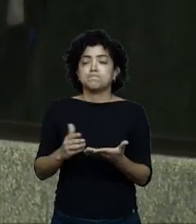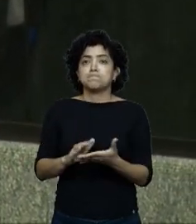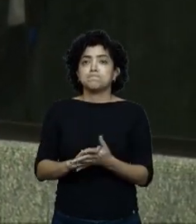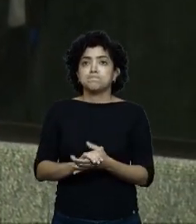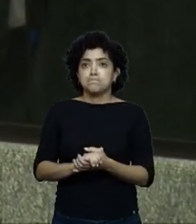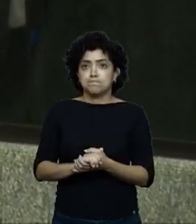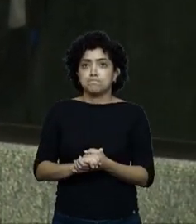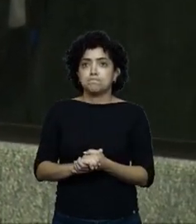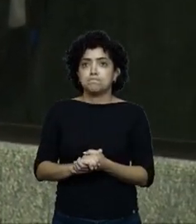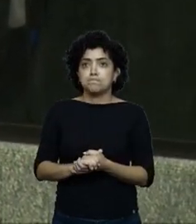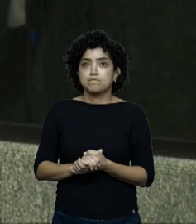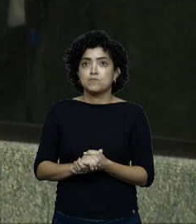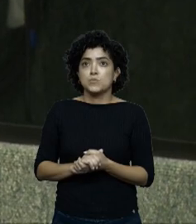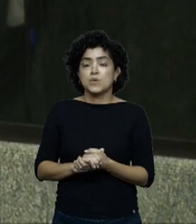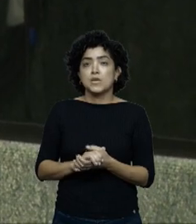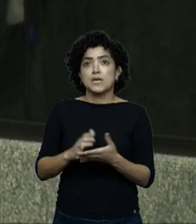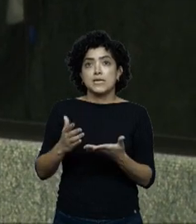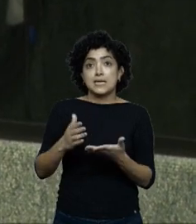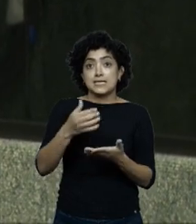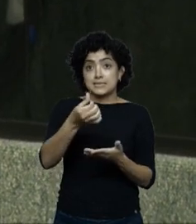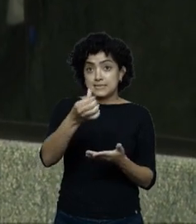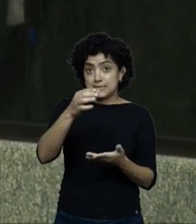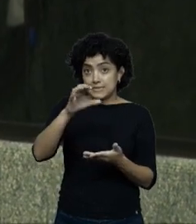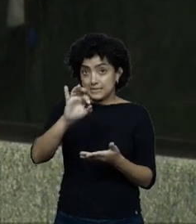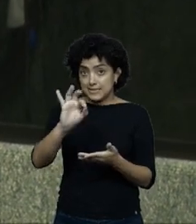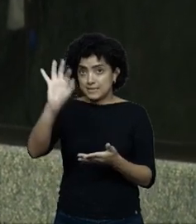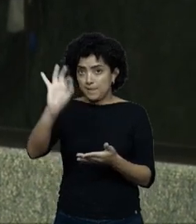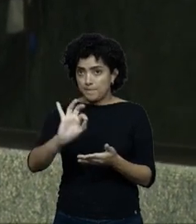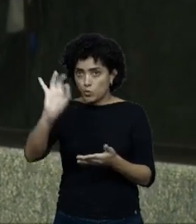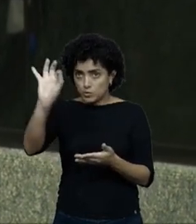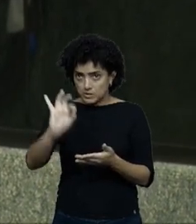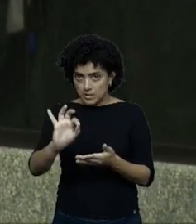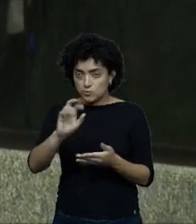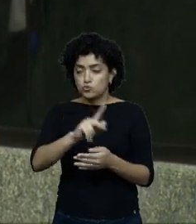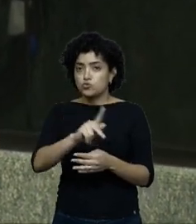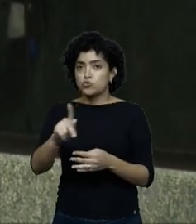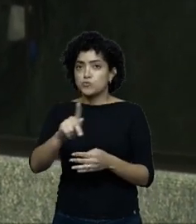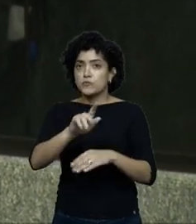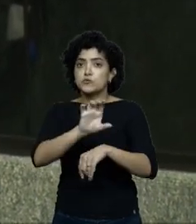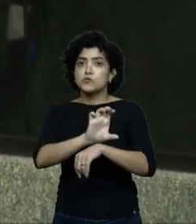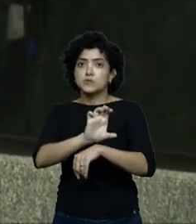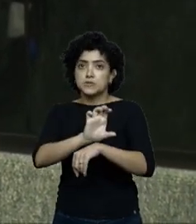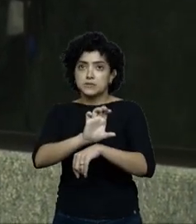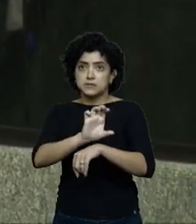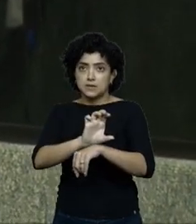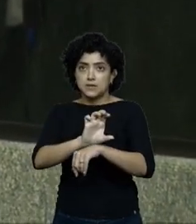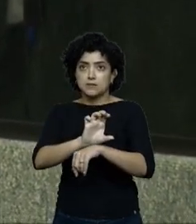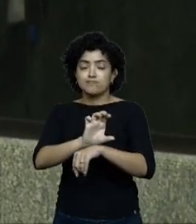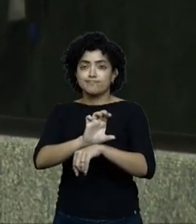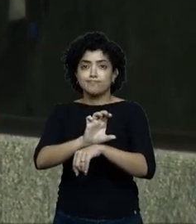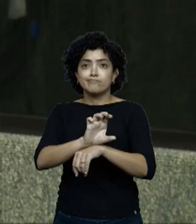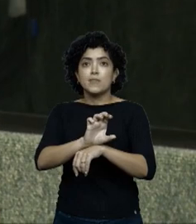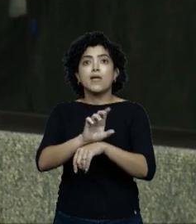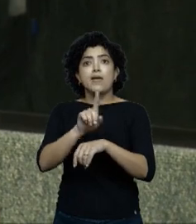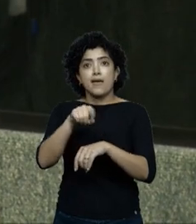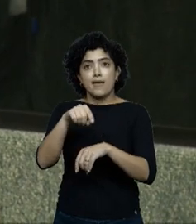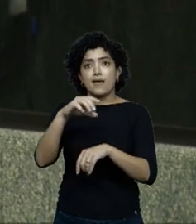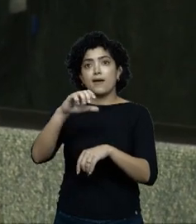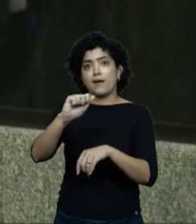com mais ou menos 60 porcento dos professores do estado na condição de act